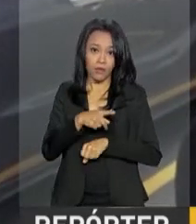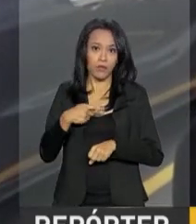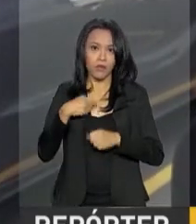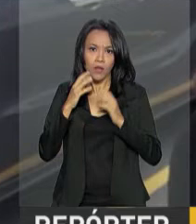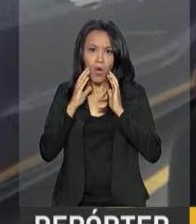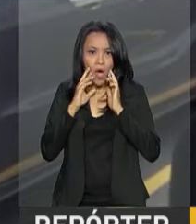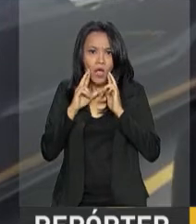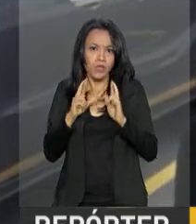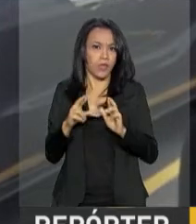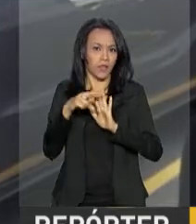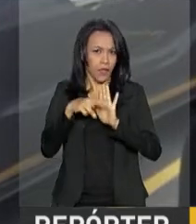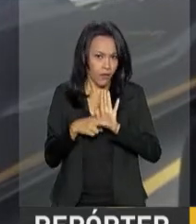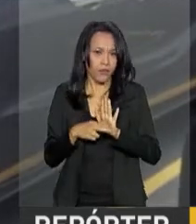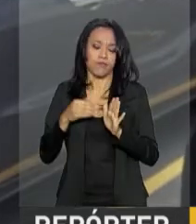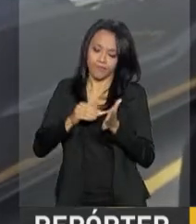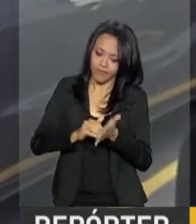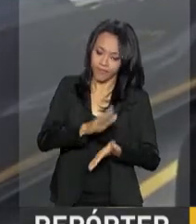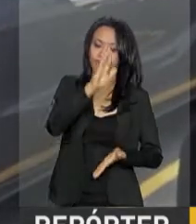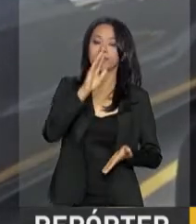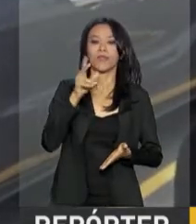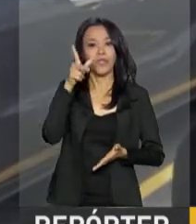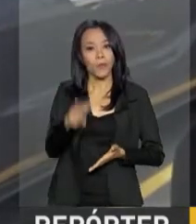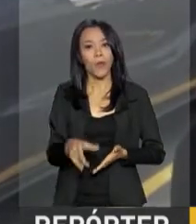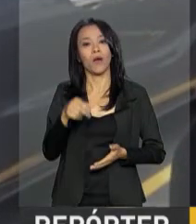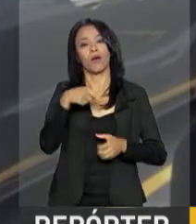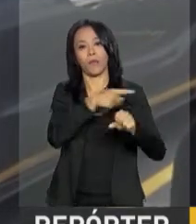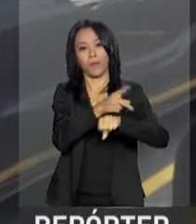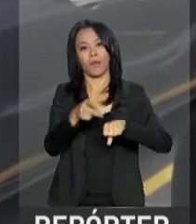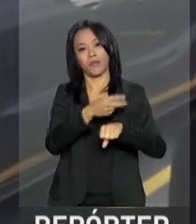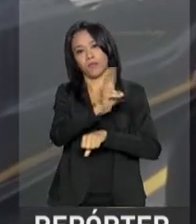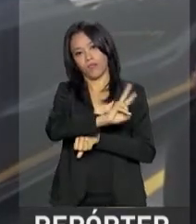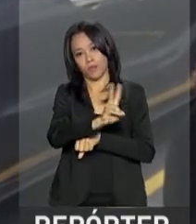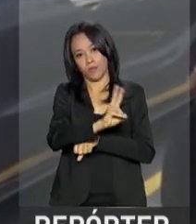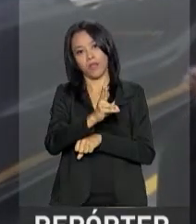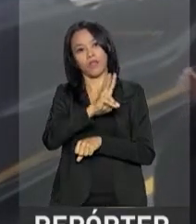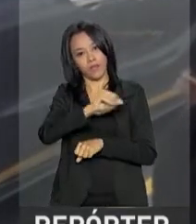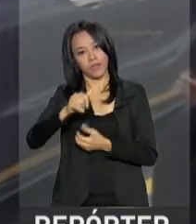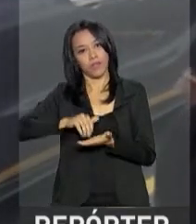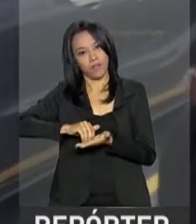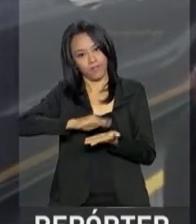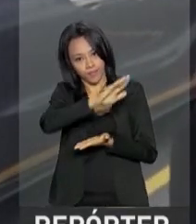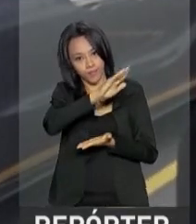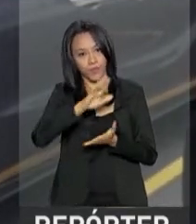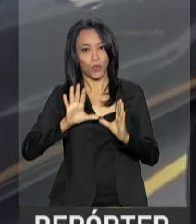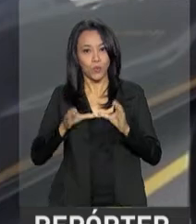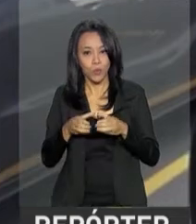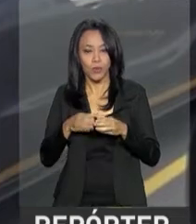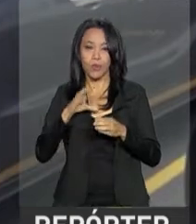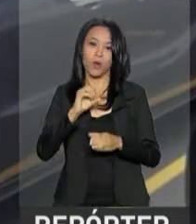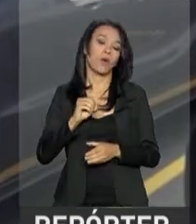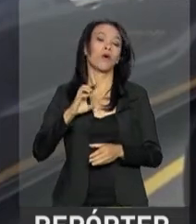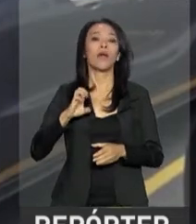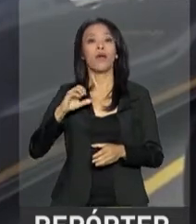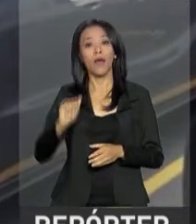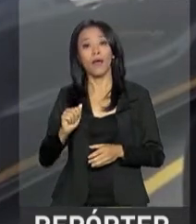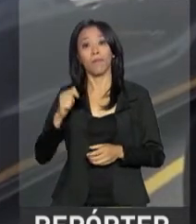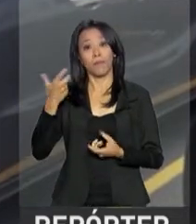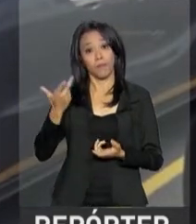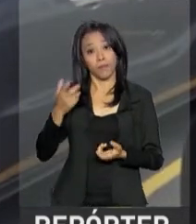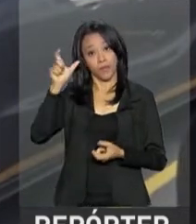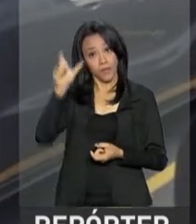democrático a venezuela deve ser suspensa da hoya o ministro das relações exteriores brasileiro aloísio nunes